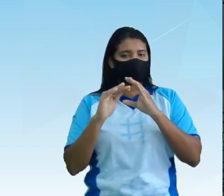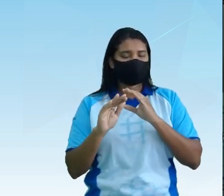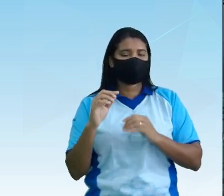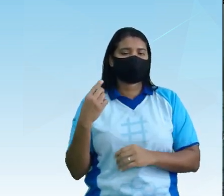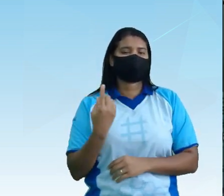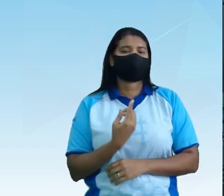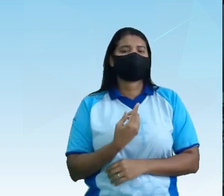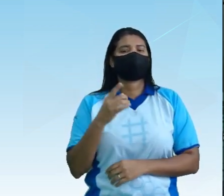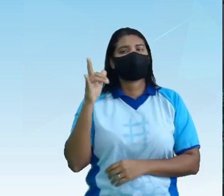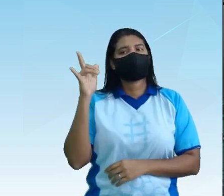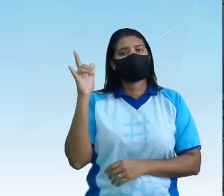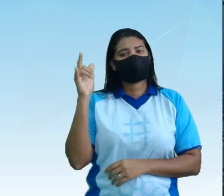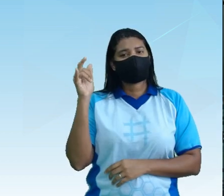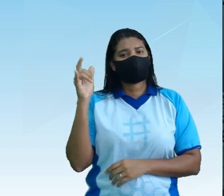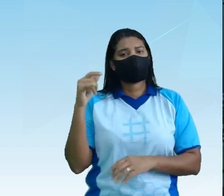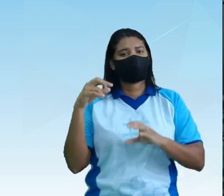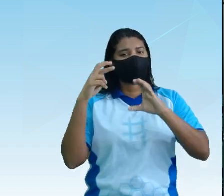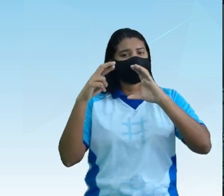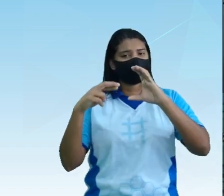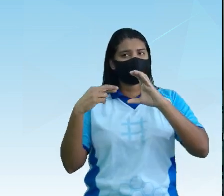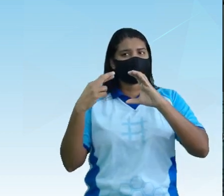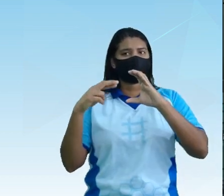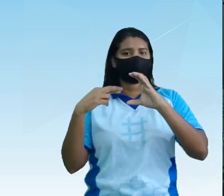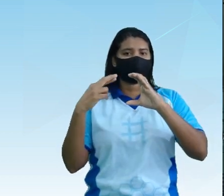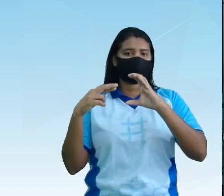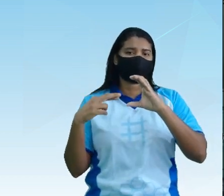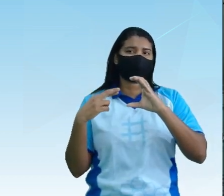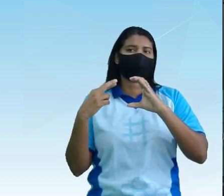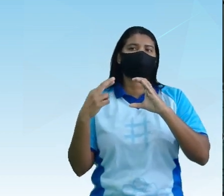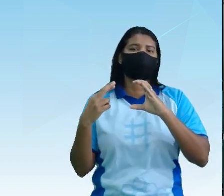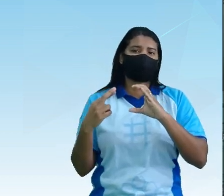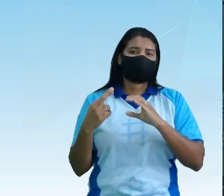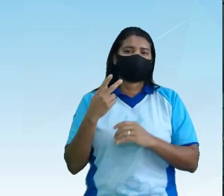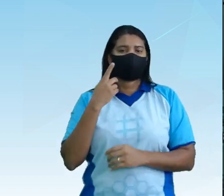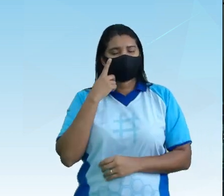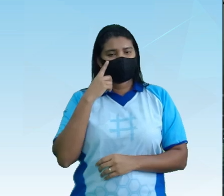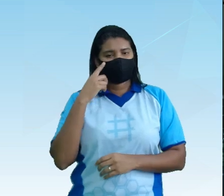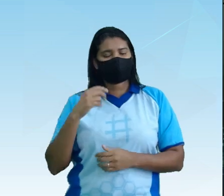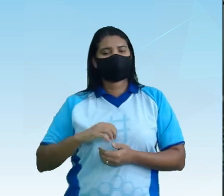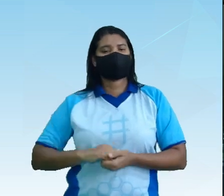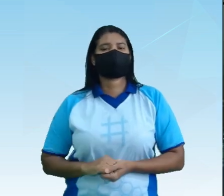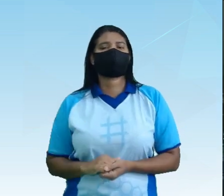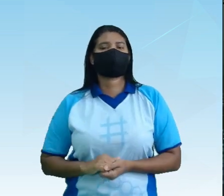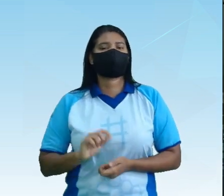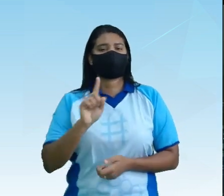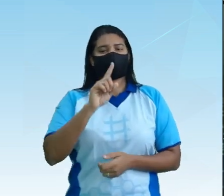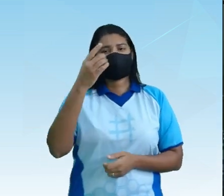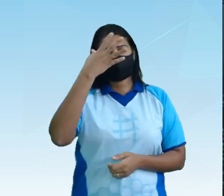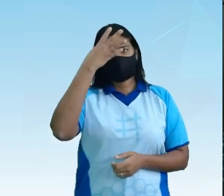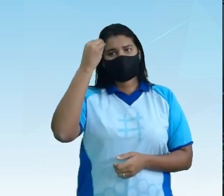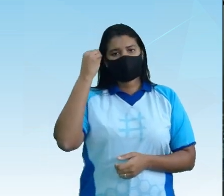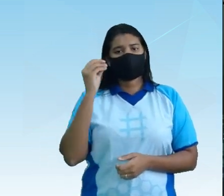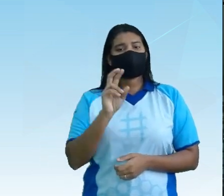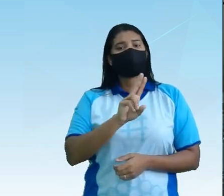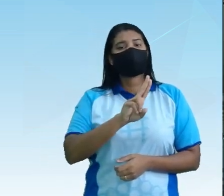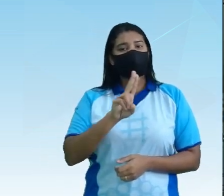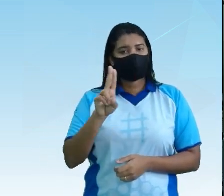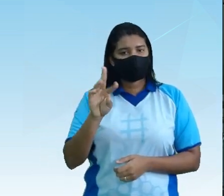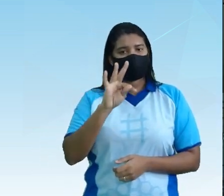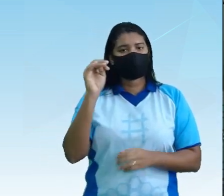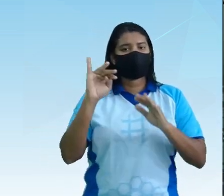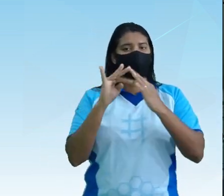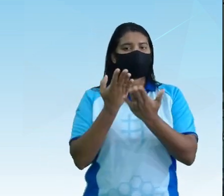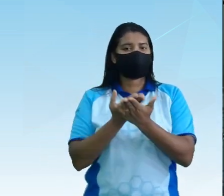Manda pra gente no Instagram, Robertão da Transmissão, tudo junto sem acento, que a gente vai aqui referenciar. Não esquece, coloca teu nome completo,